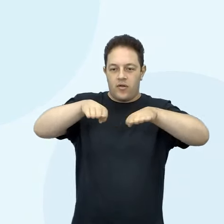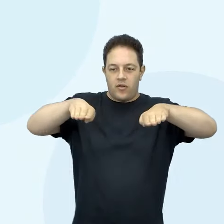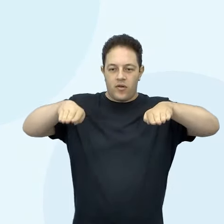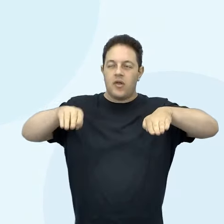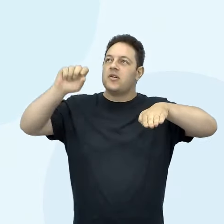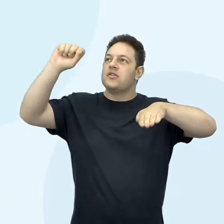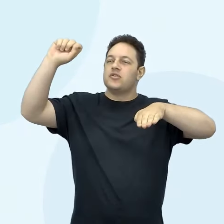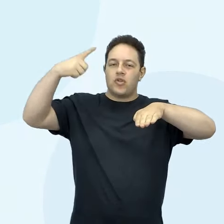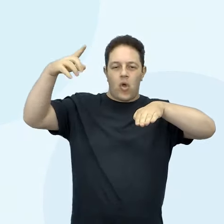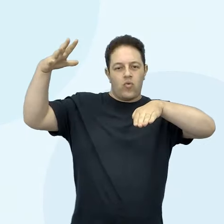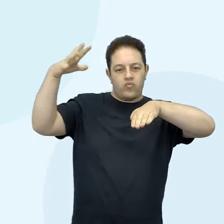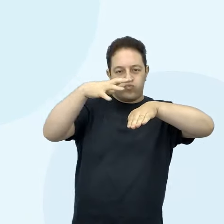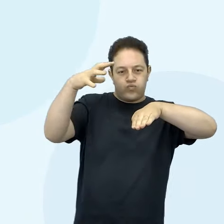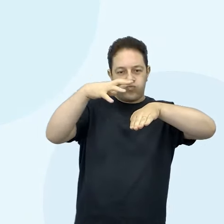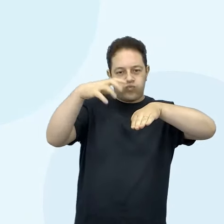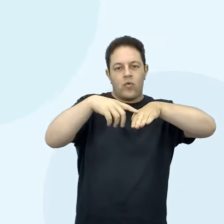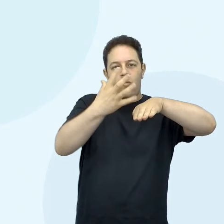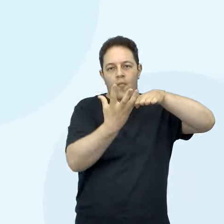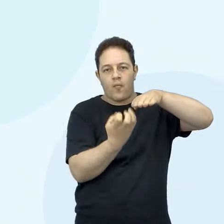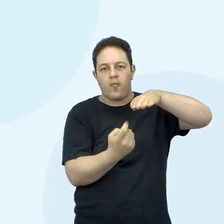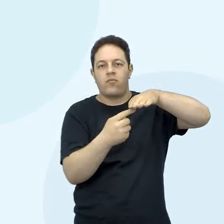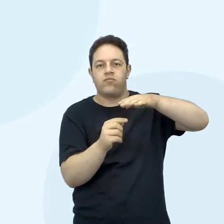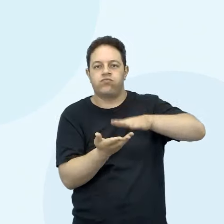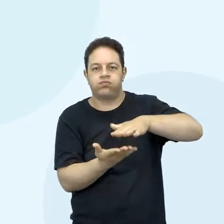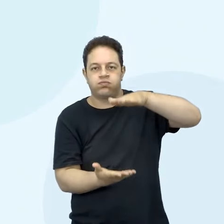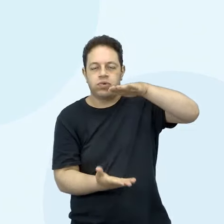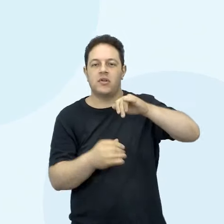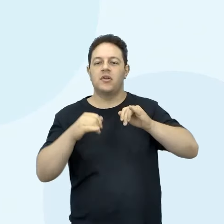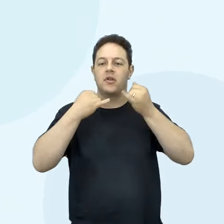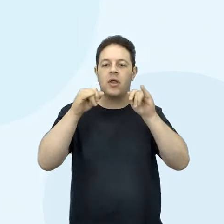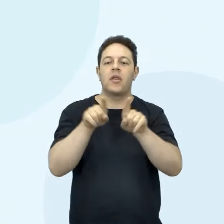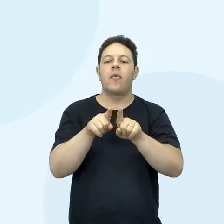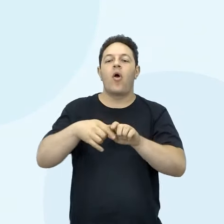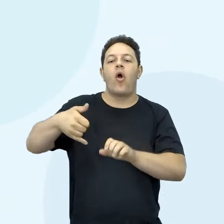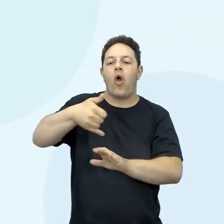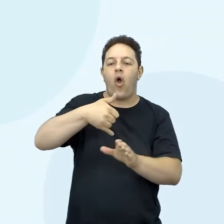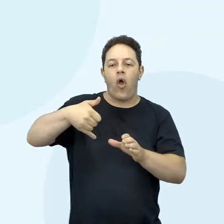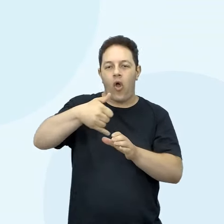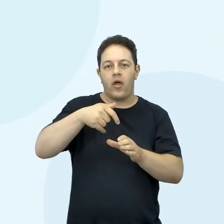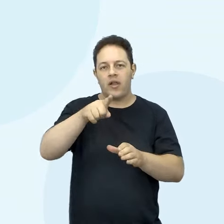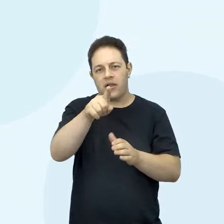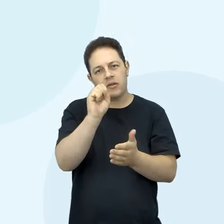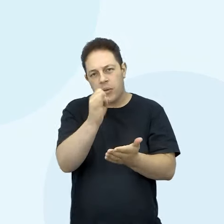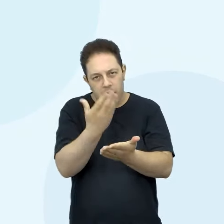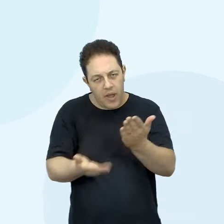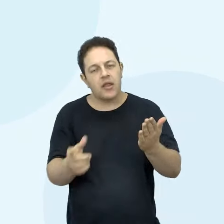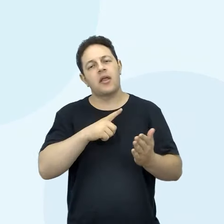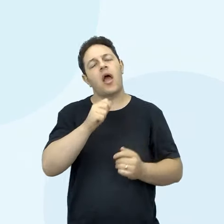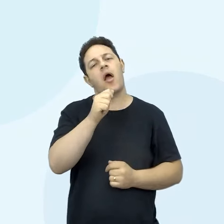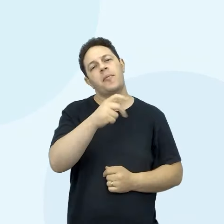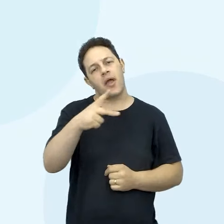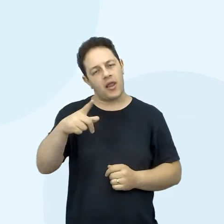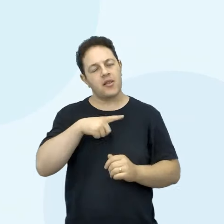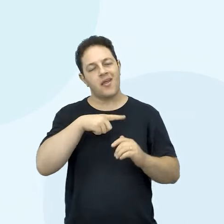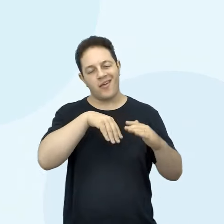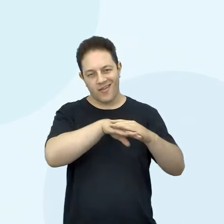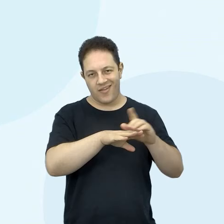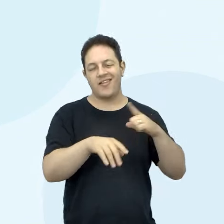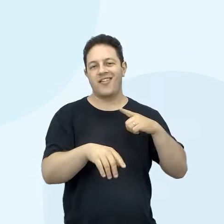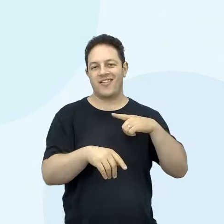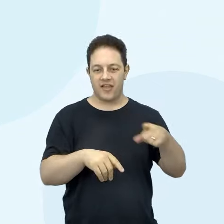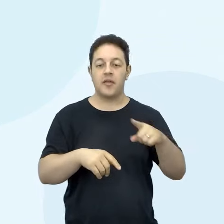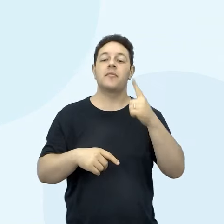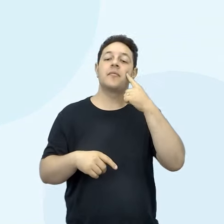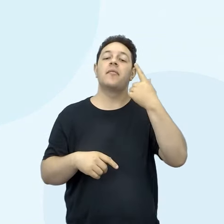eólica também. Se você perdeu, está disponível aí para você no aplicativo, aí no repositório também, né? Apresentamos também